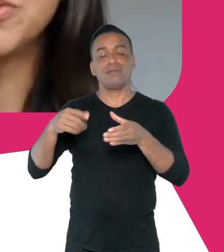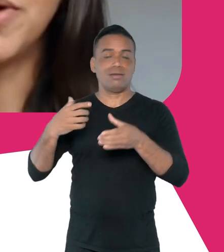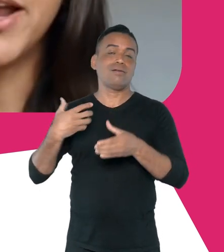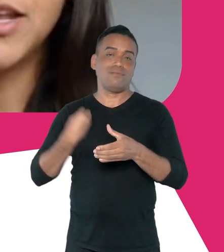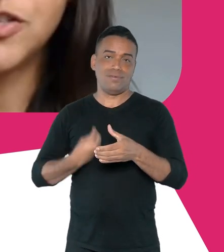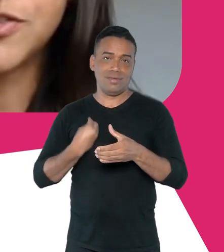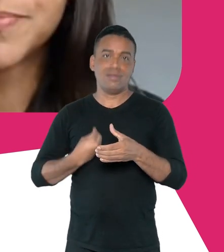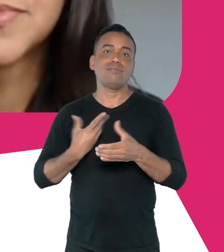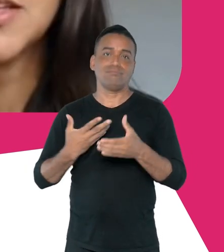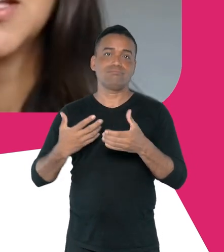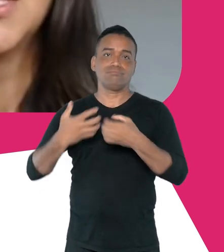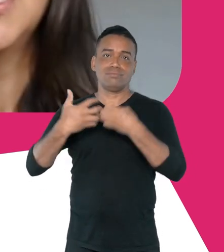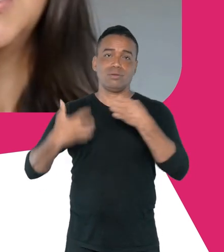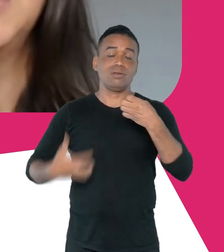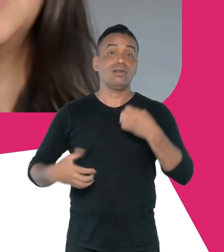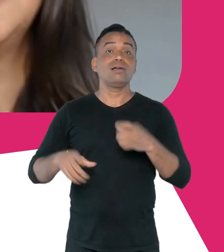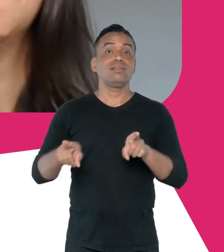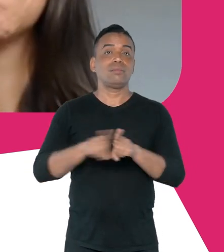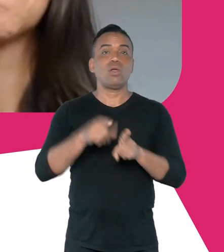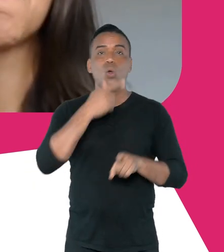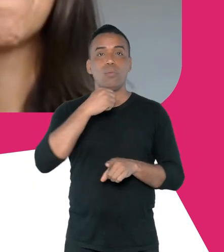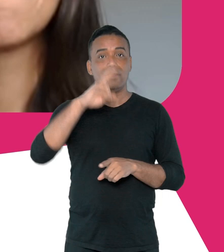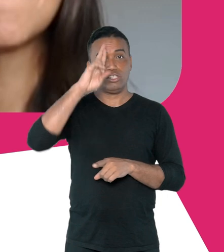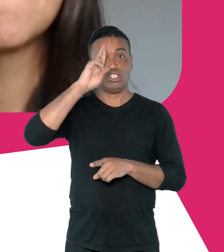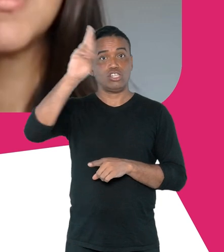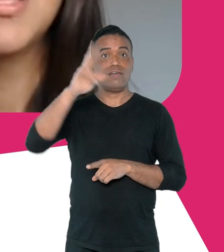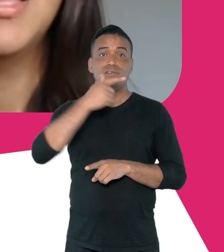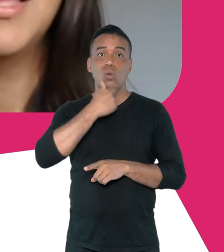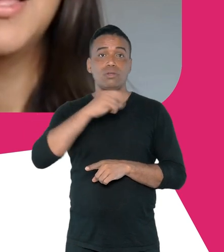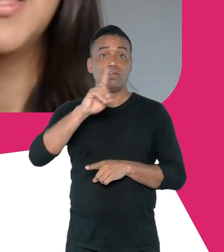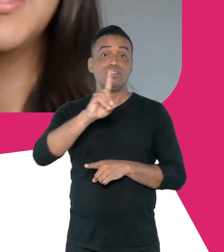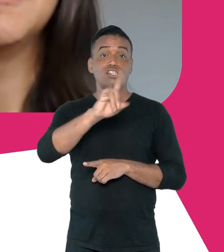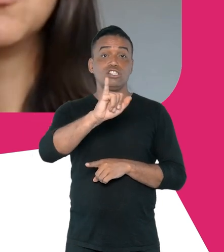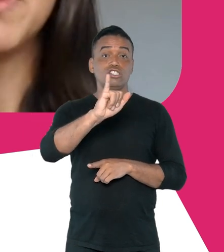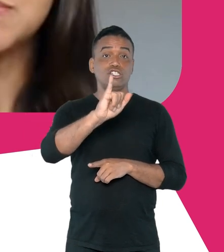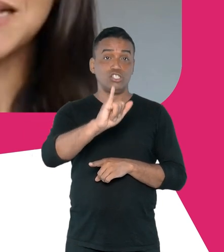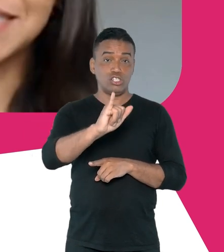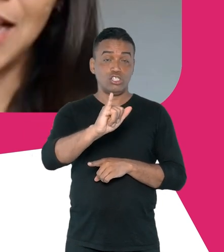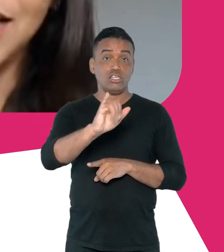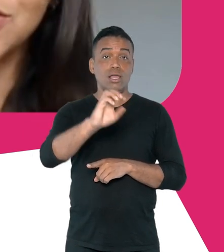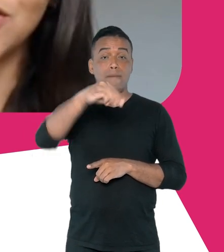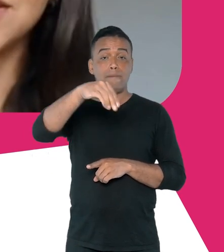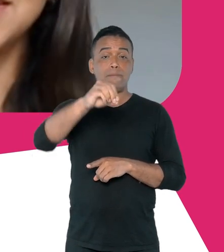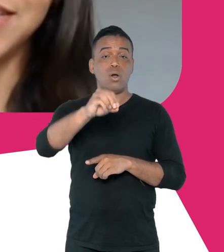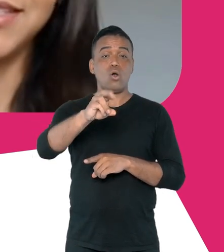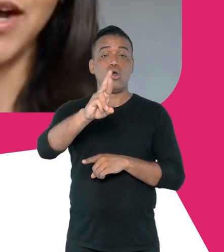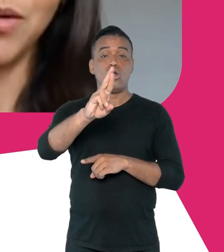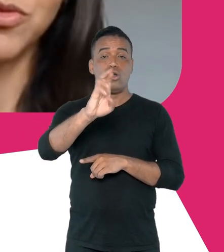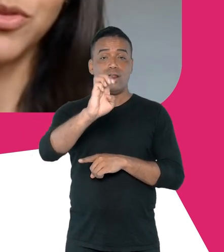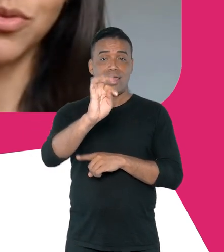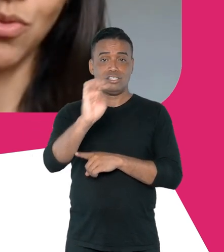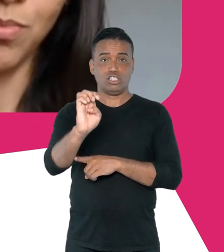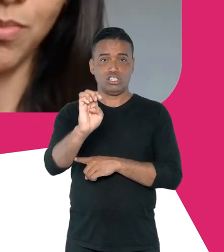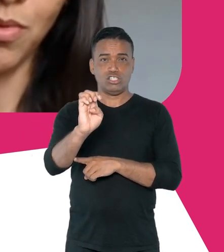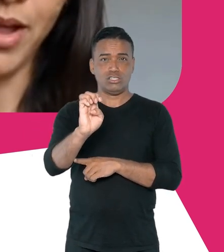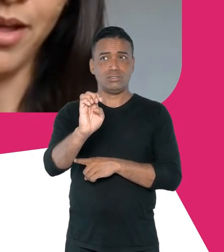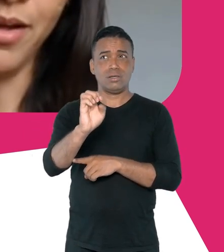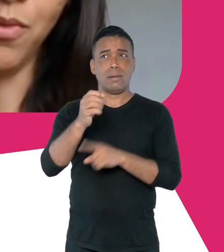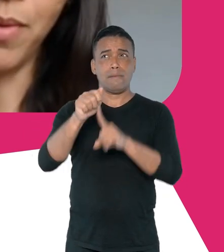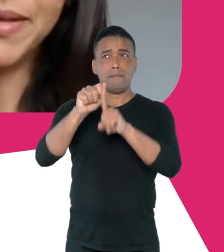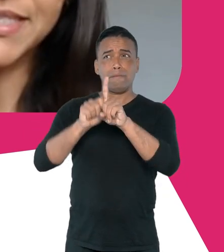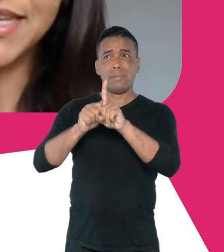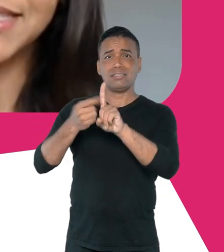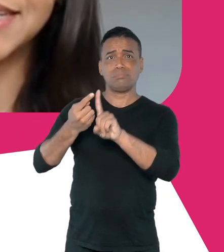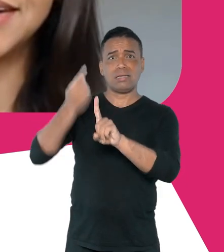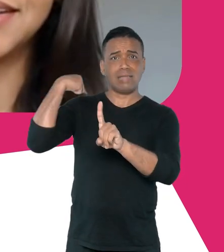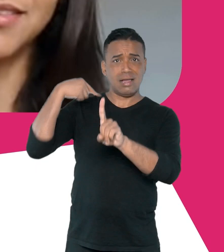roteirista-chefe, que é o Di Moretti. E no mês passado, nós iniciamos